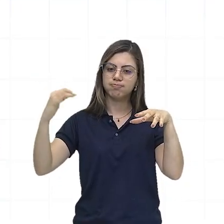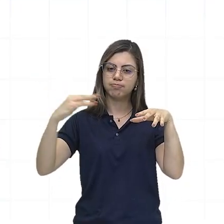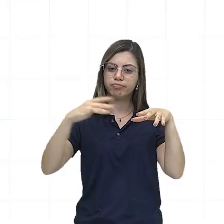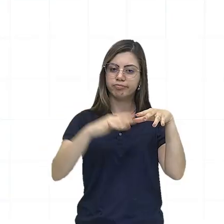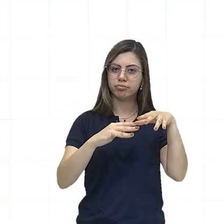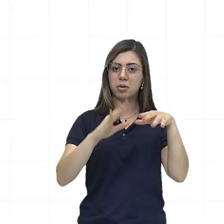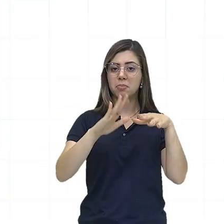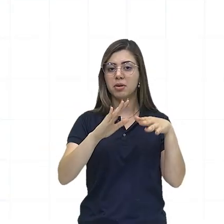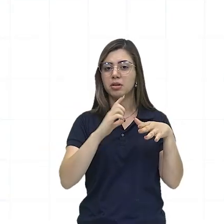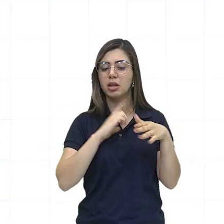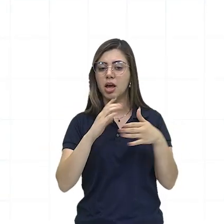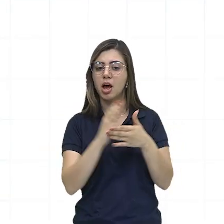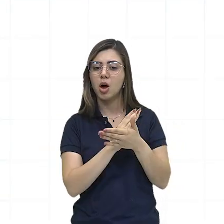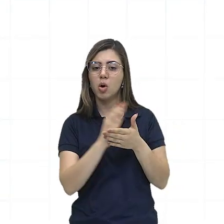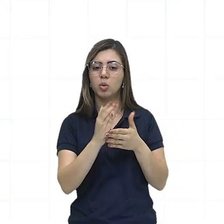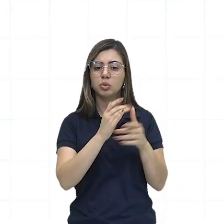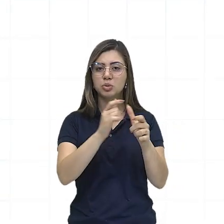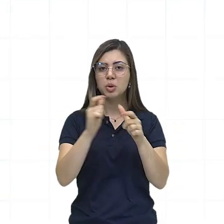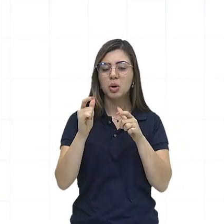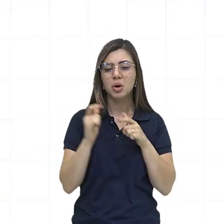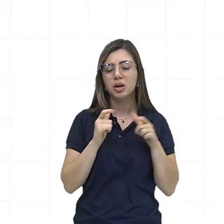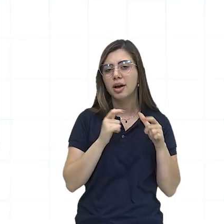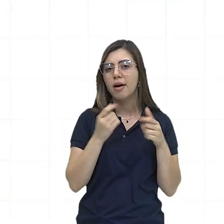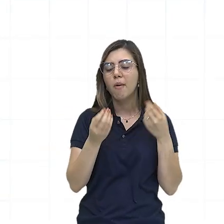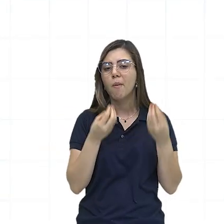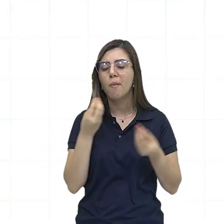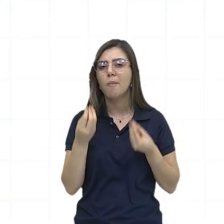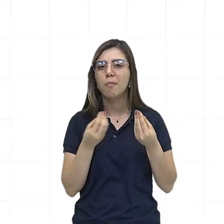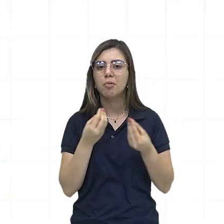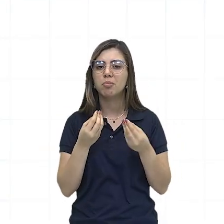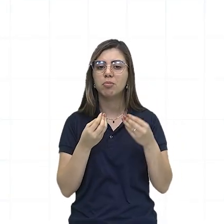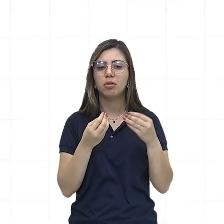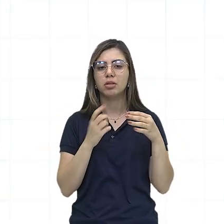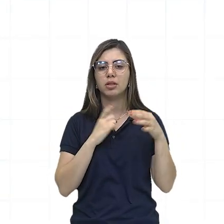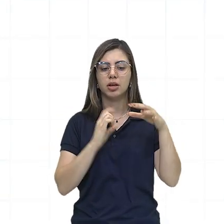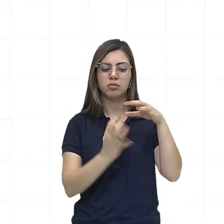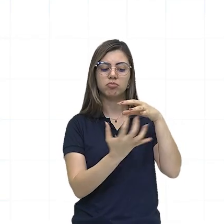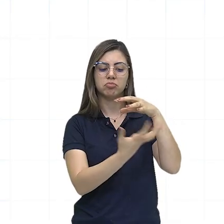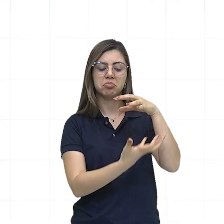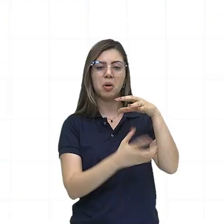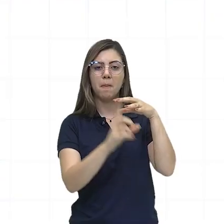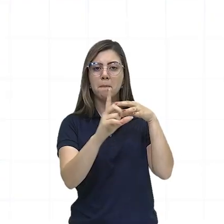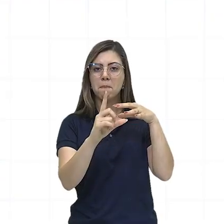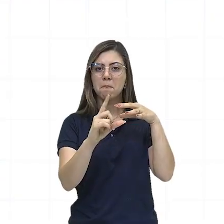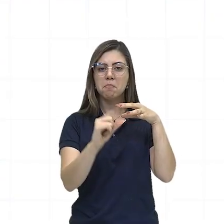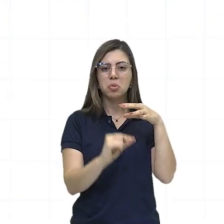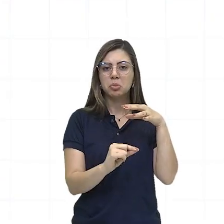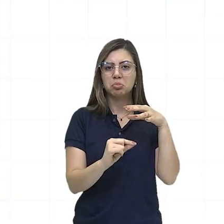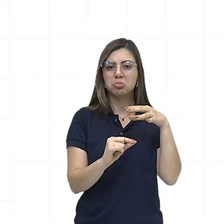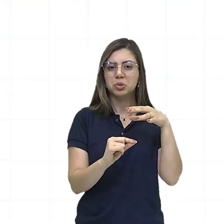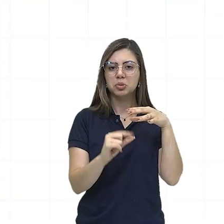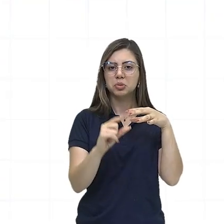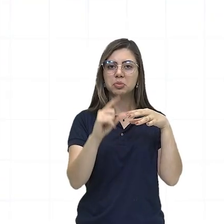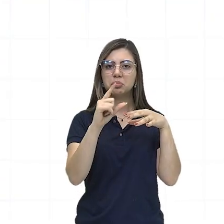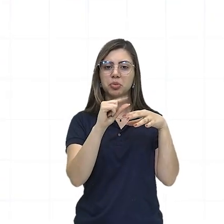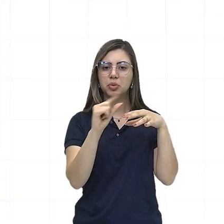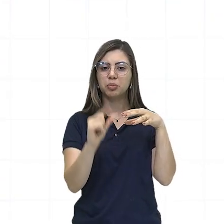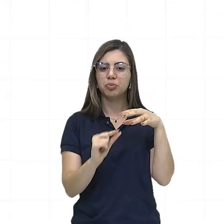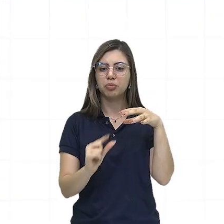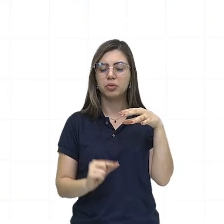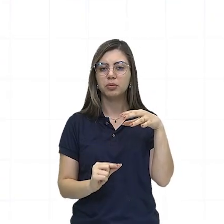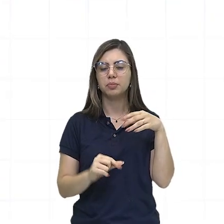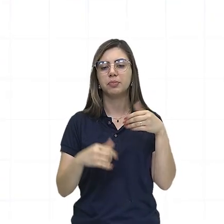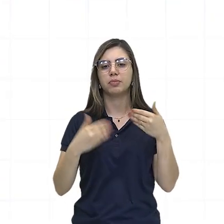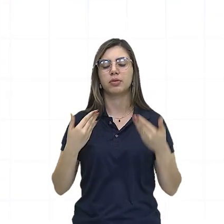luz solar e outras partes elas vão receber menor radiação. Por isso,